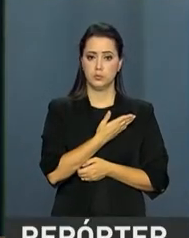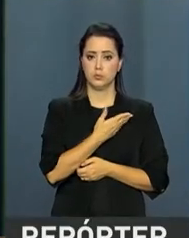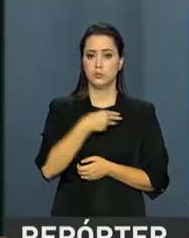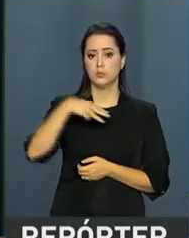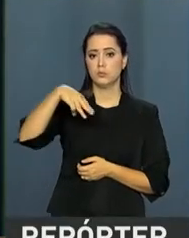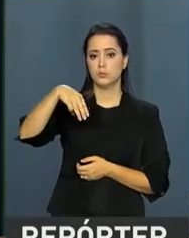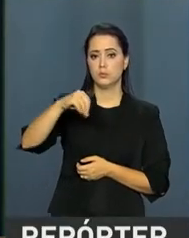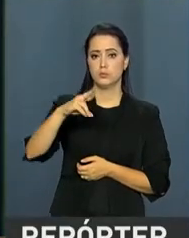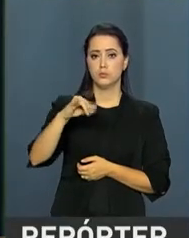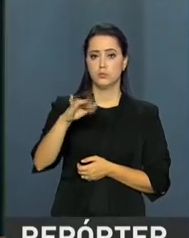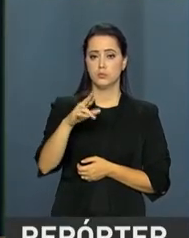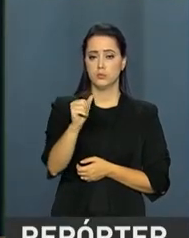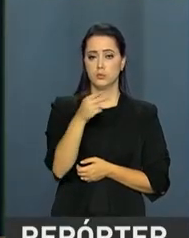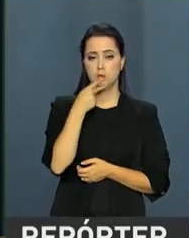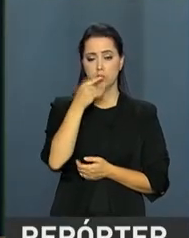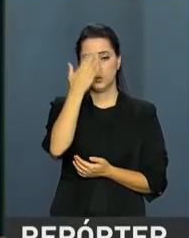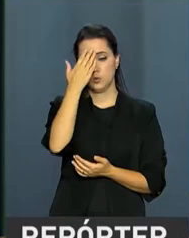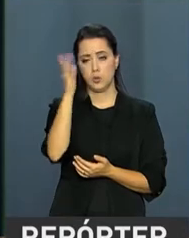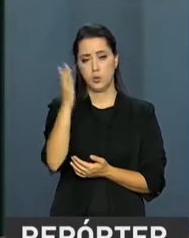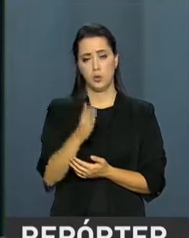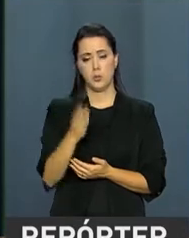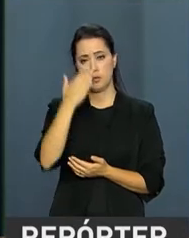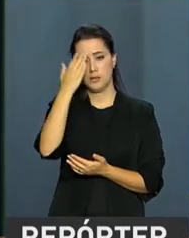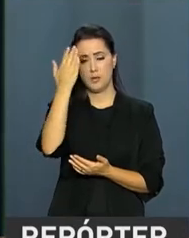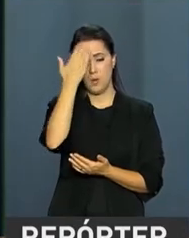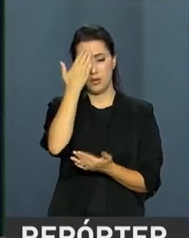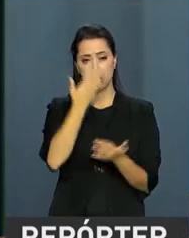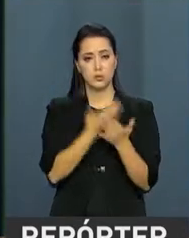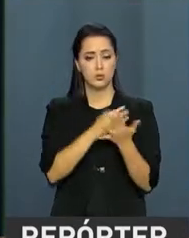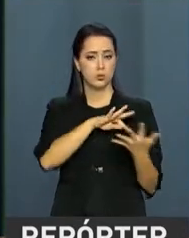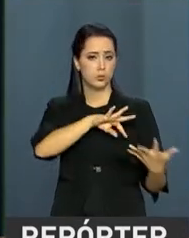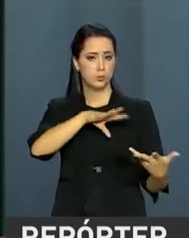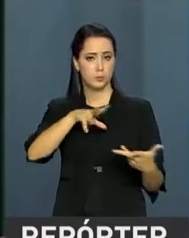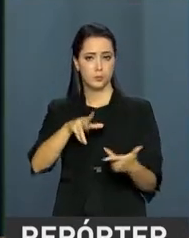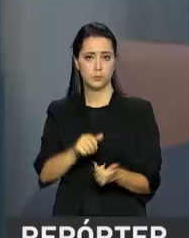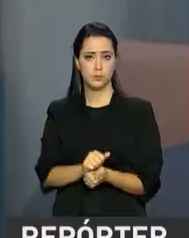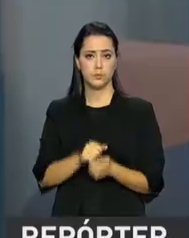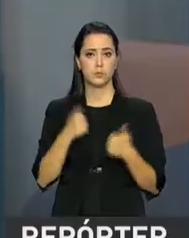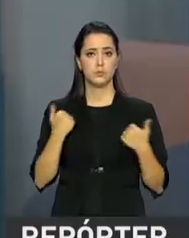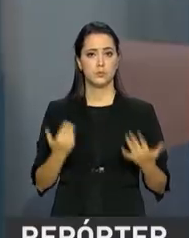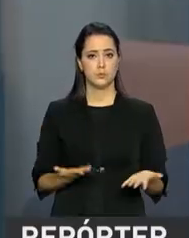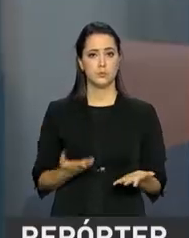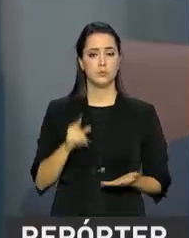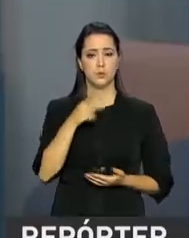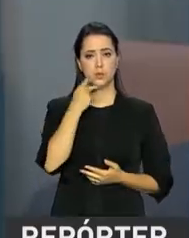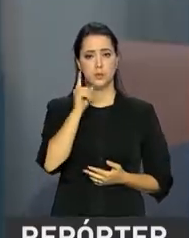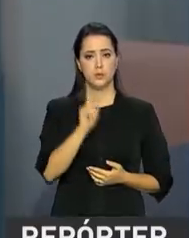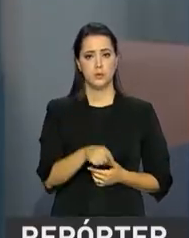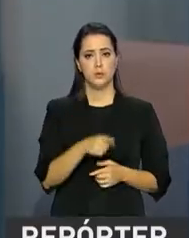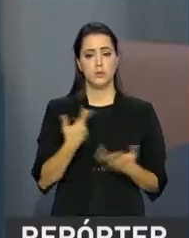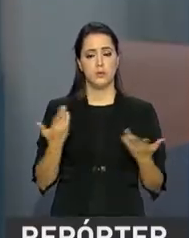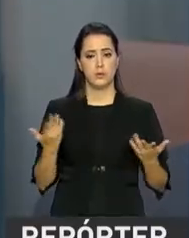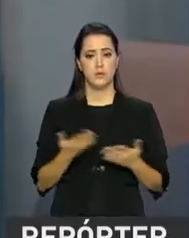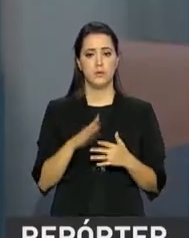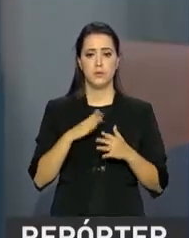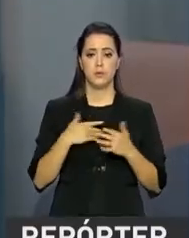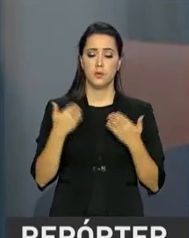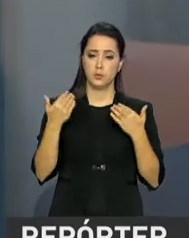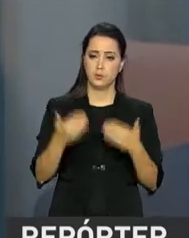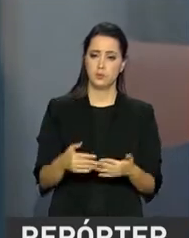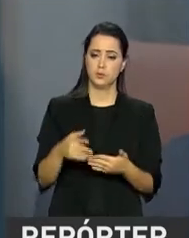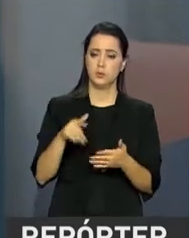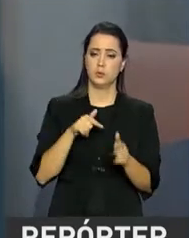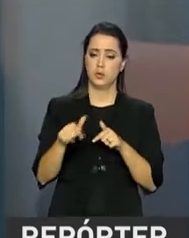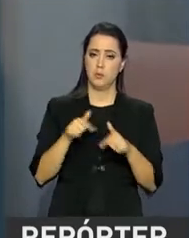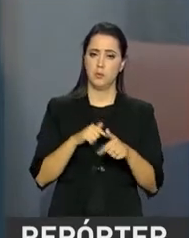citou a credibilidade do país junto a organismos internacionais segundo ele o protagonismo do país